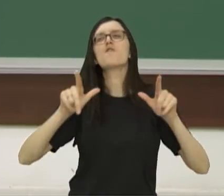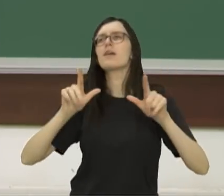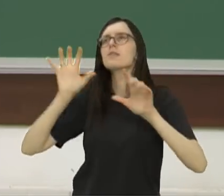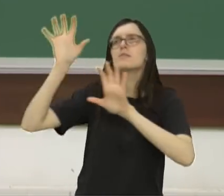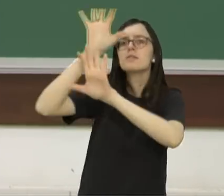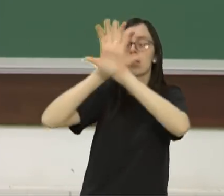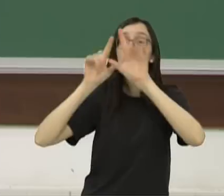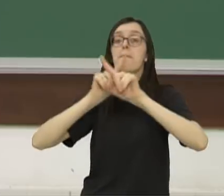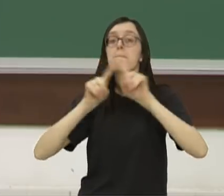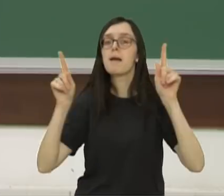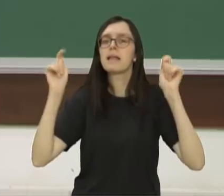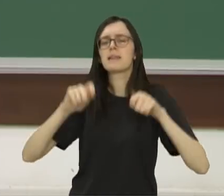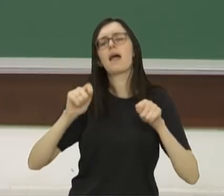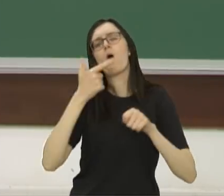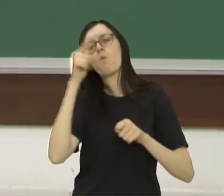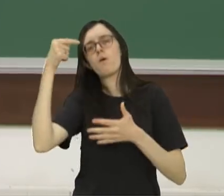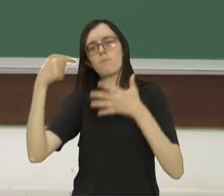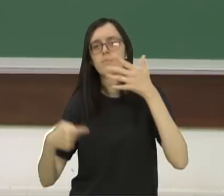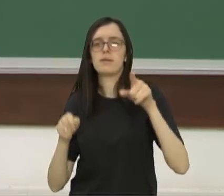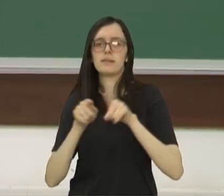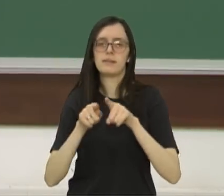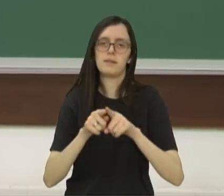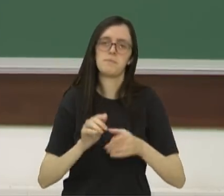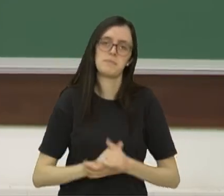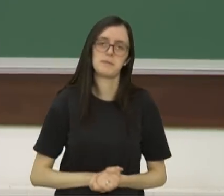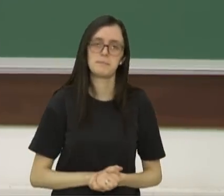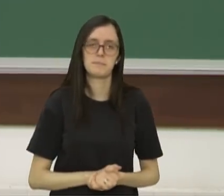elas podem trabalhar outras ações.